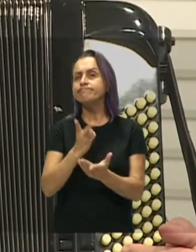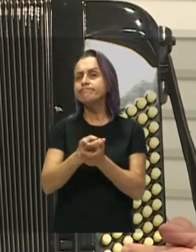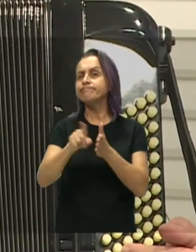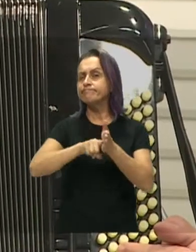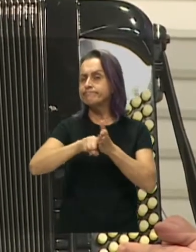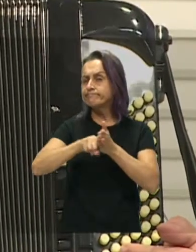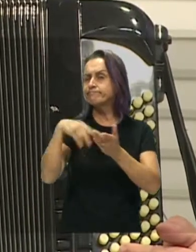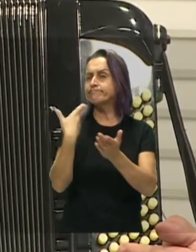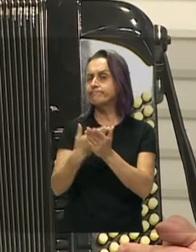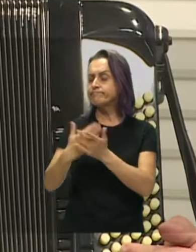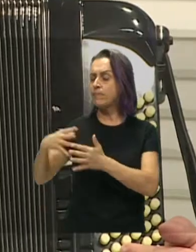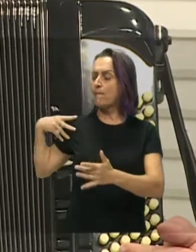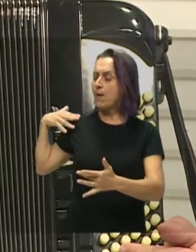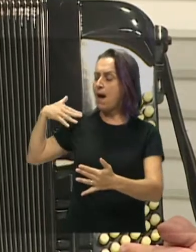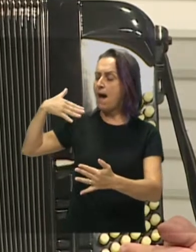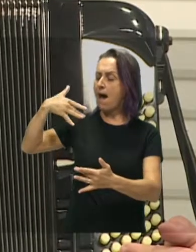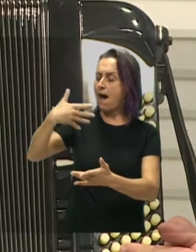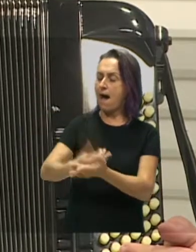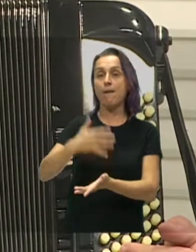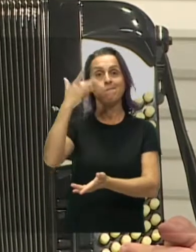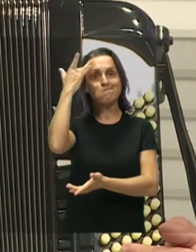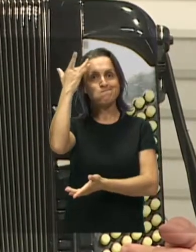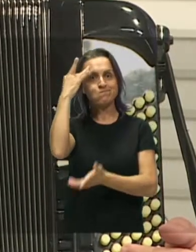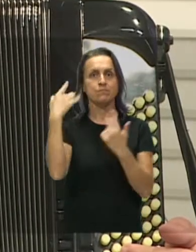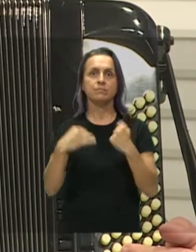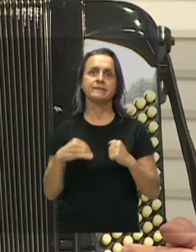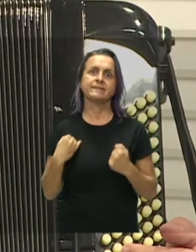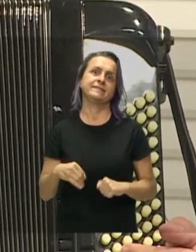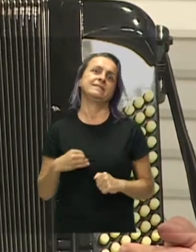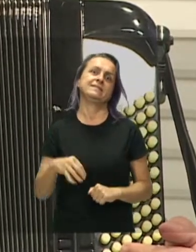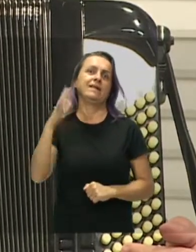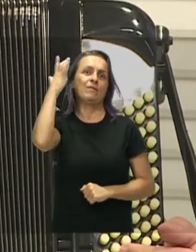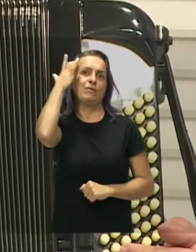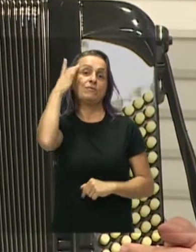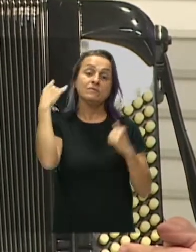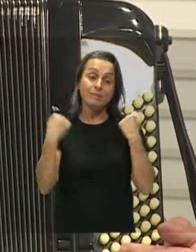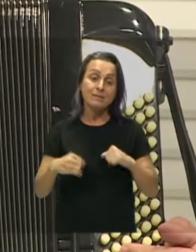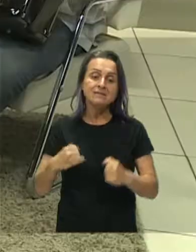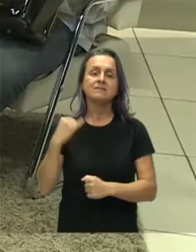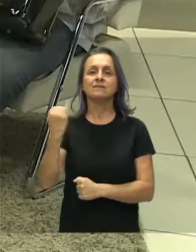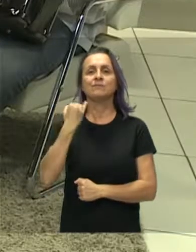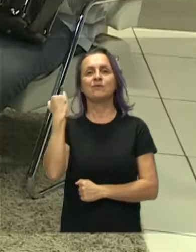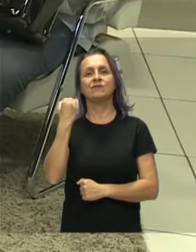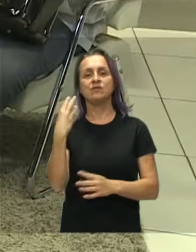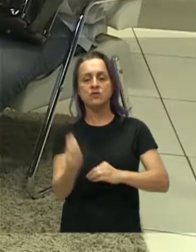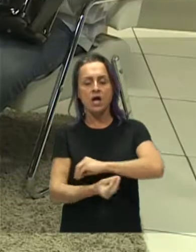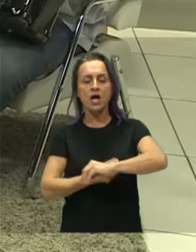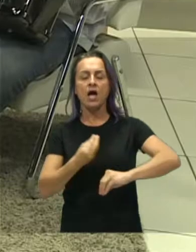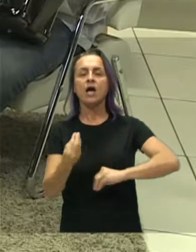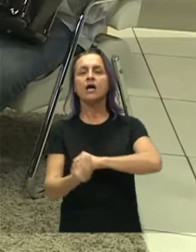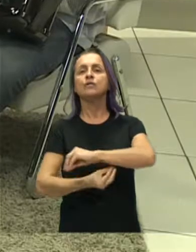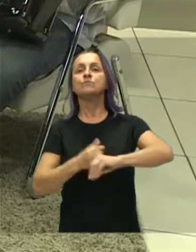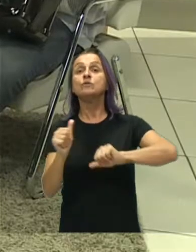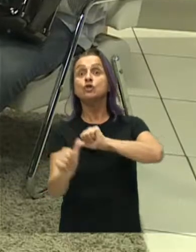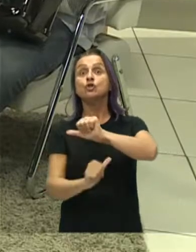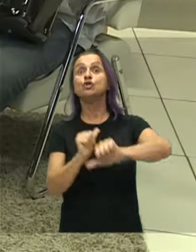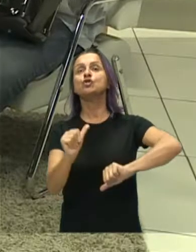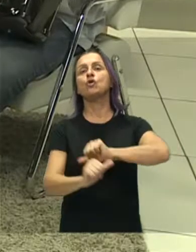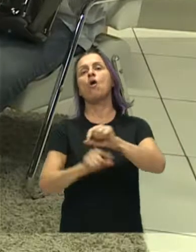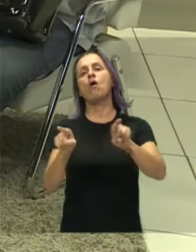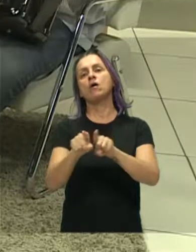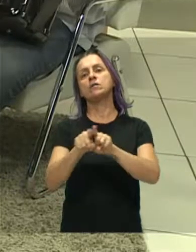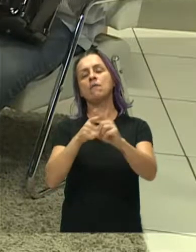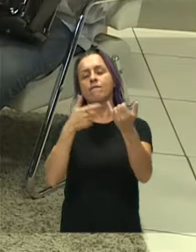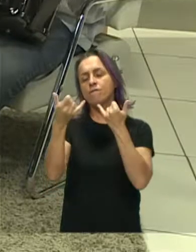muito nesse amadurecimento do trabalho, né? Eu acho que é necessário. E a troca de informação Exato.